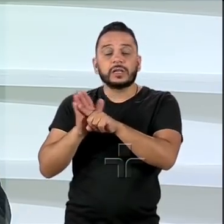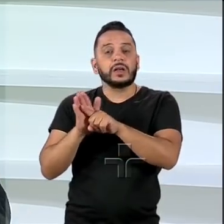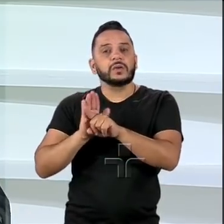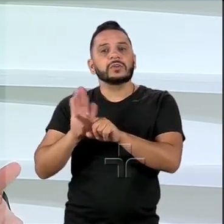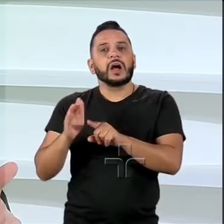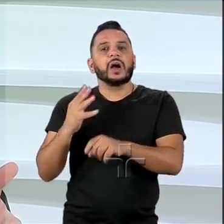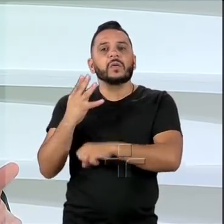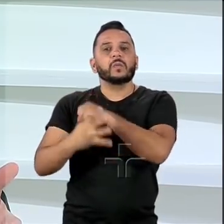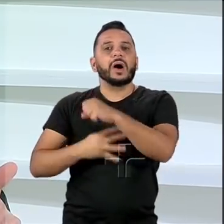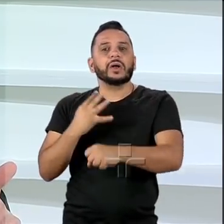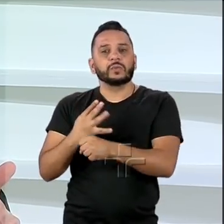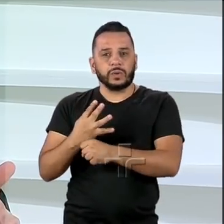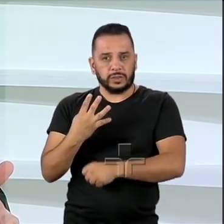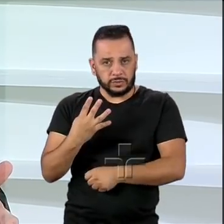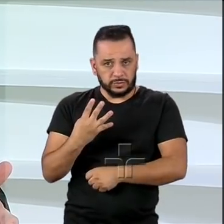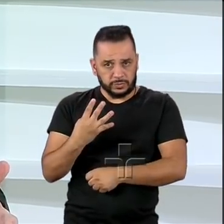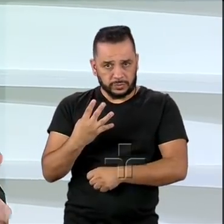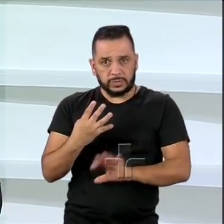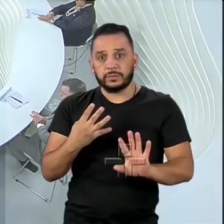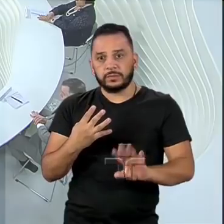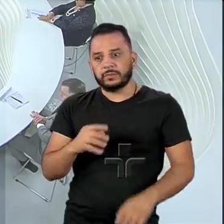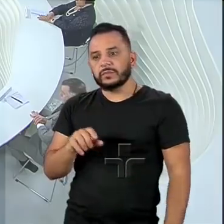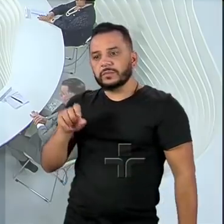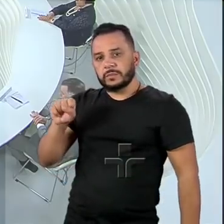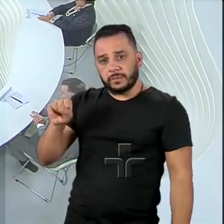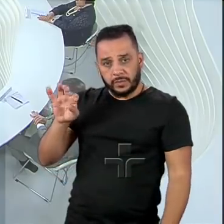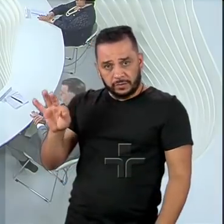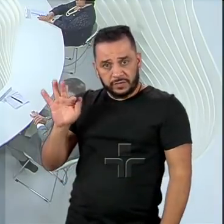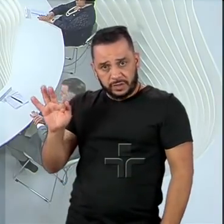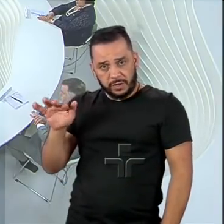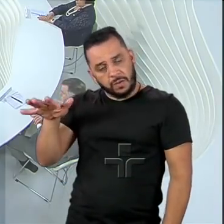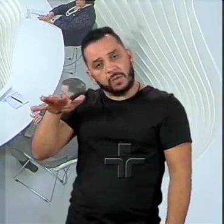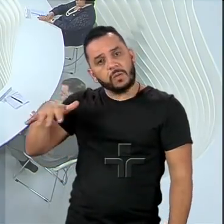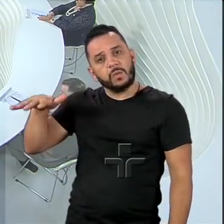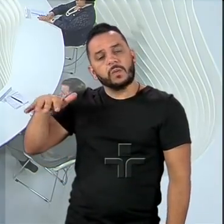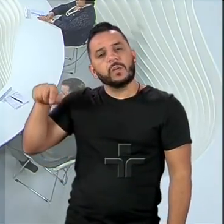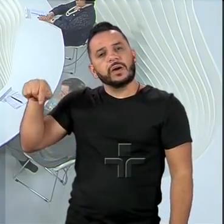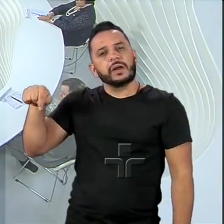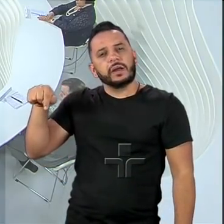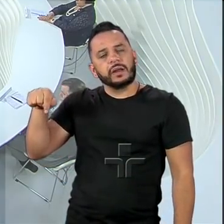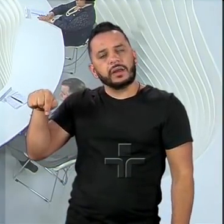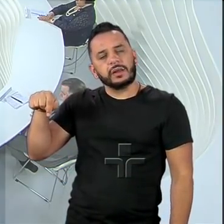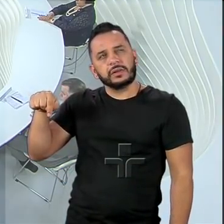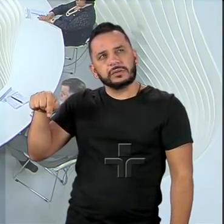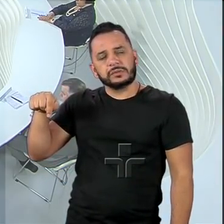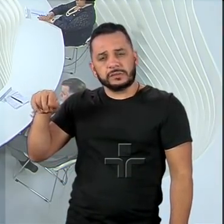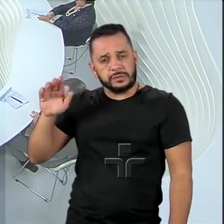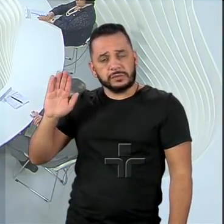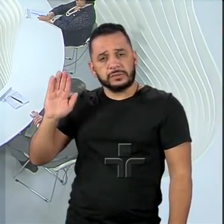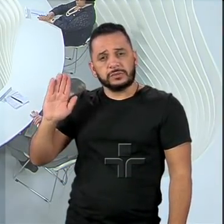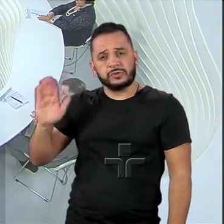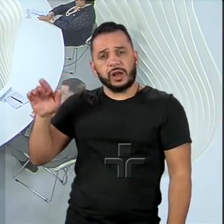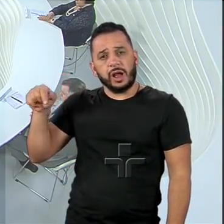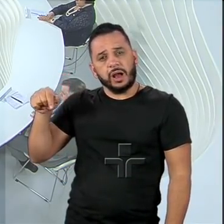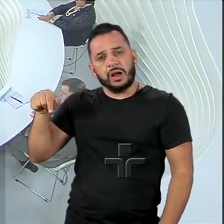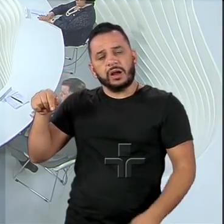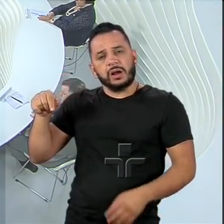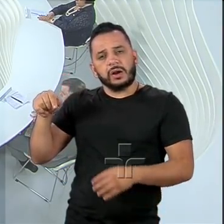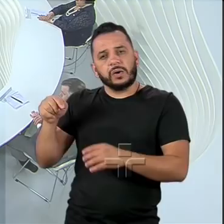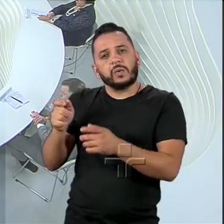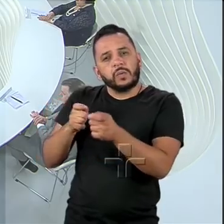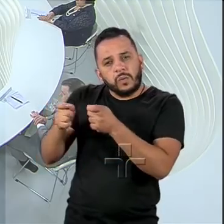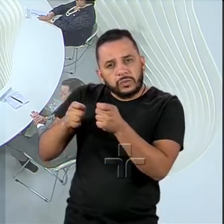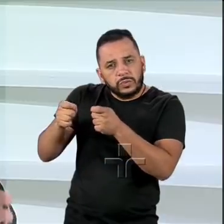é? E era natural que o Supremo Tribunal Federal, mais cedo ou mais tarde, como instância de recurso e instância que realiza o